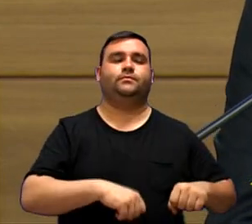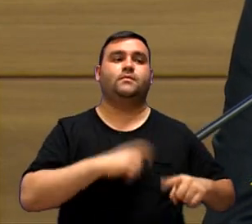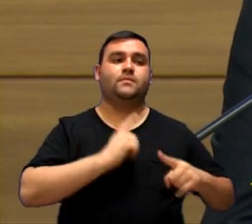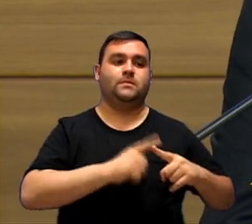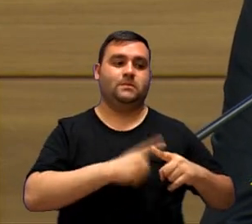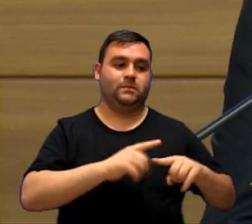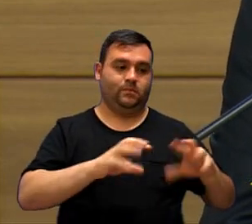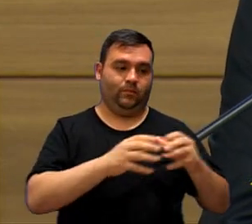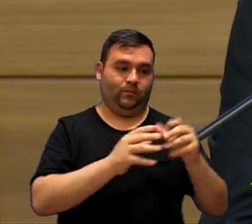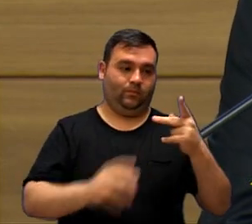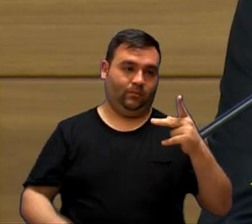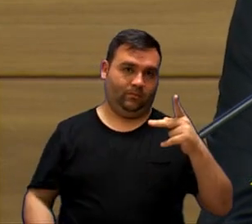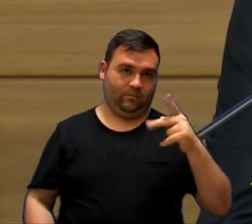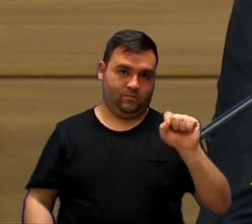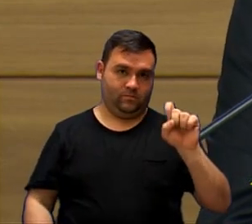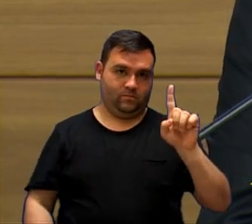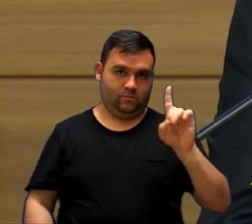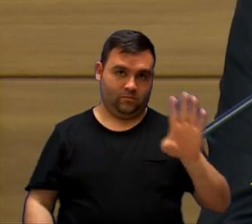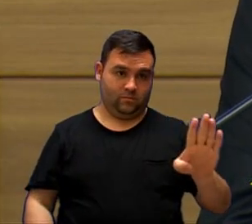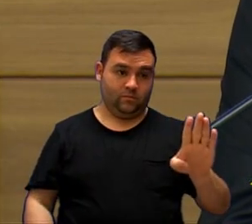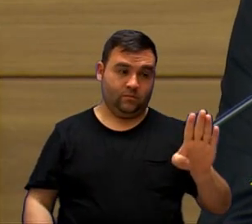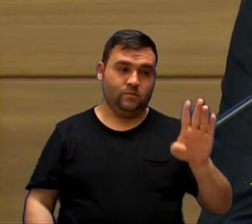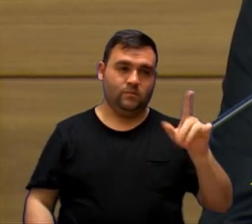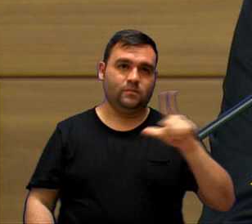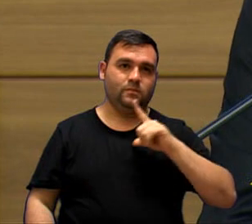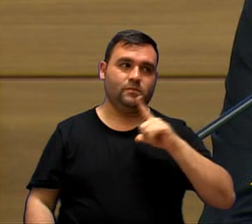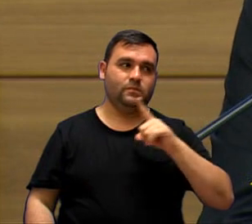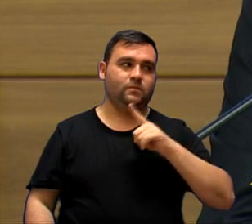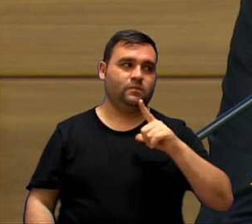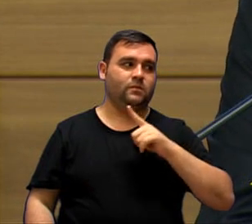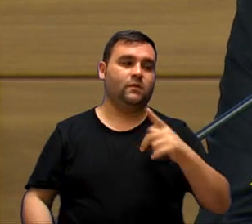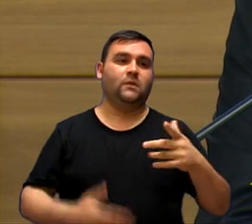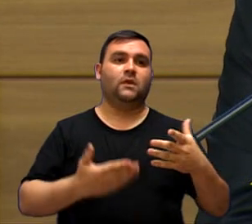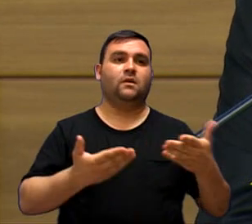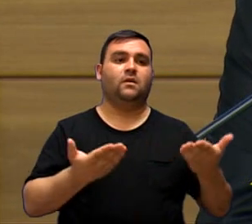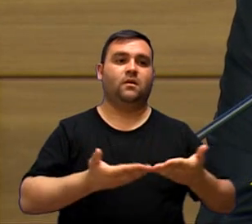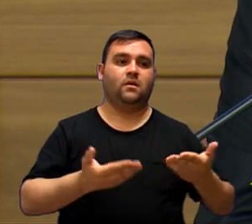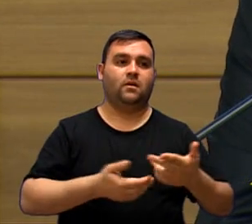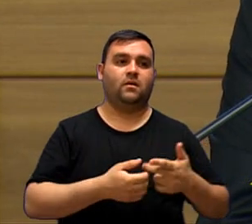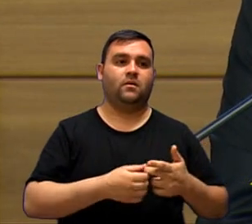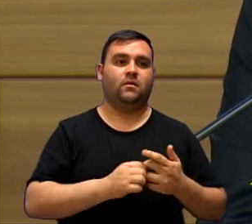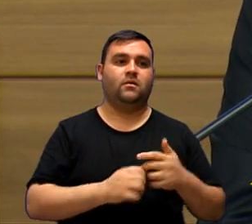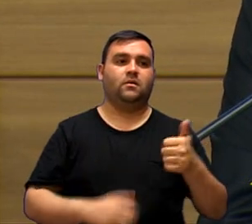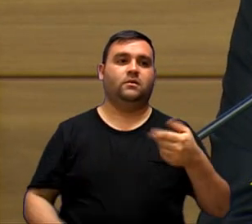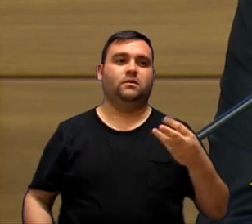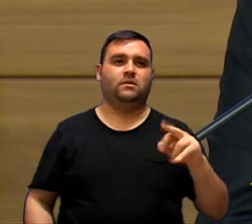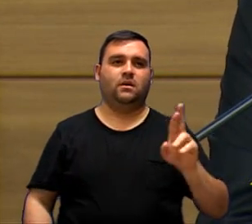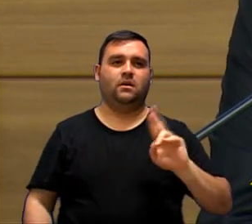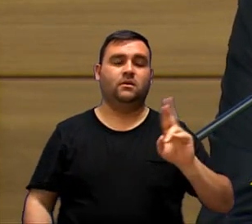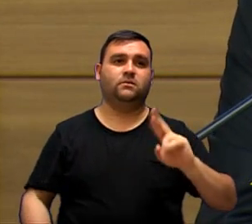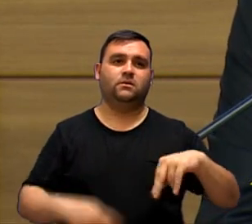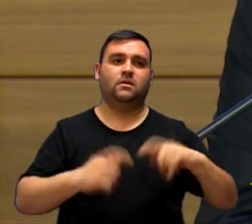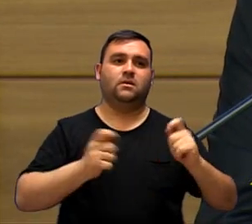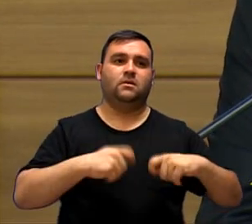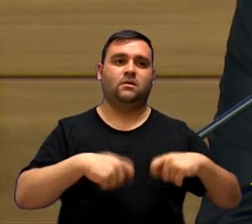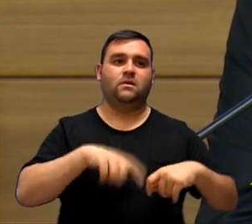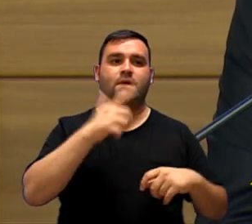através da bancada do PSDB, nós recebemos uma emenda de R$ 3 milhões, que